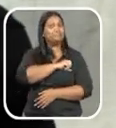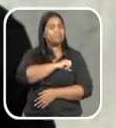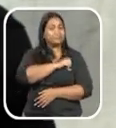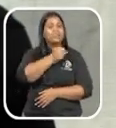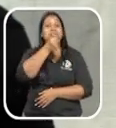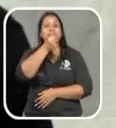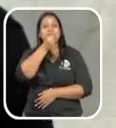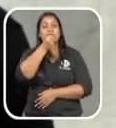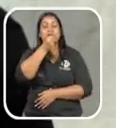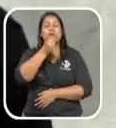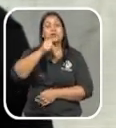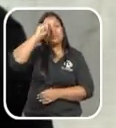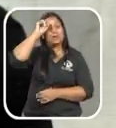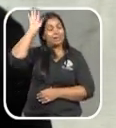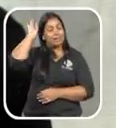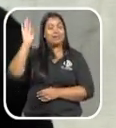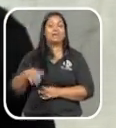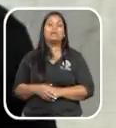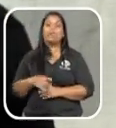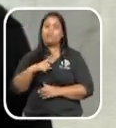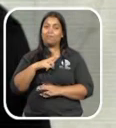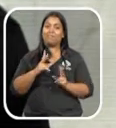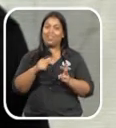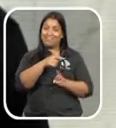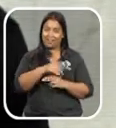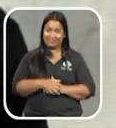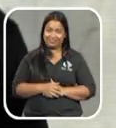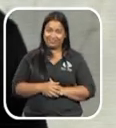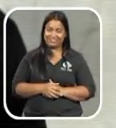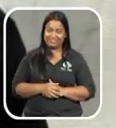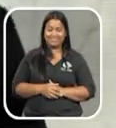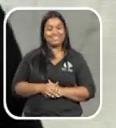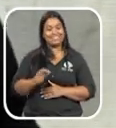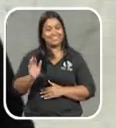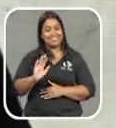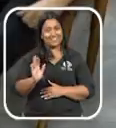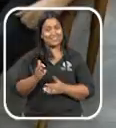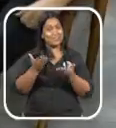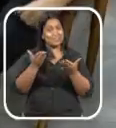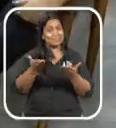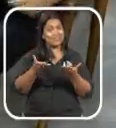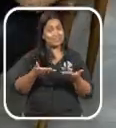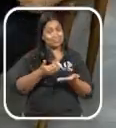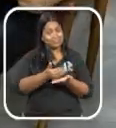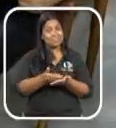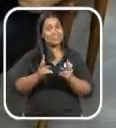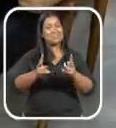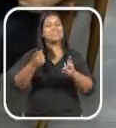lá com certeza. Eu me despeço agora e você segue com a nossa programação. Tchau! Música